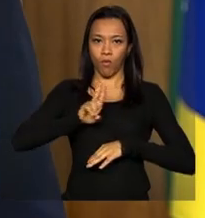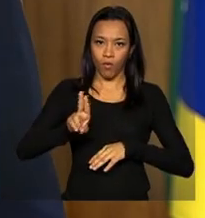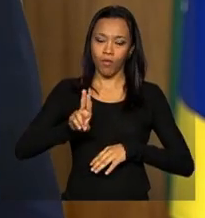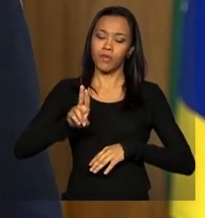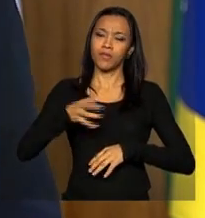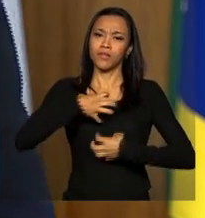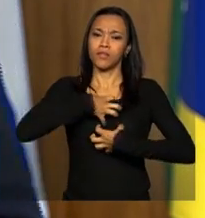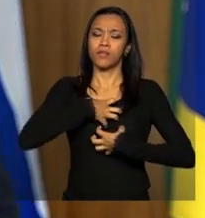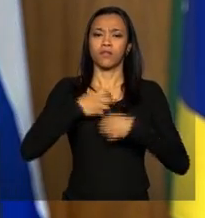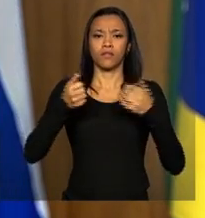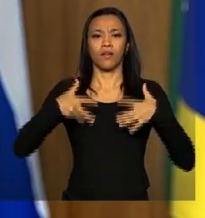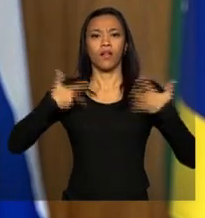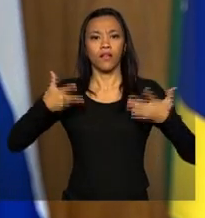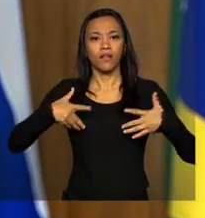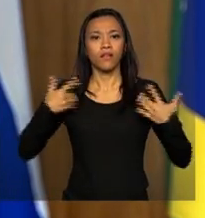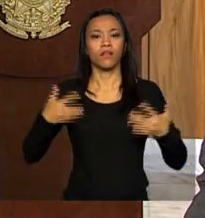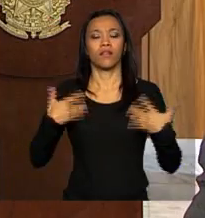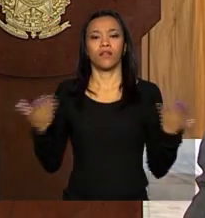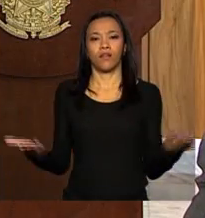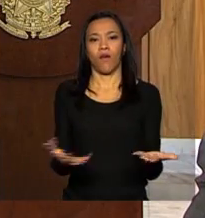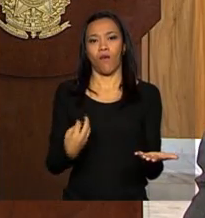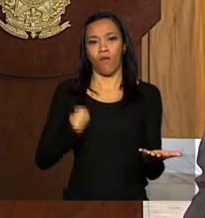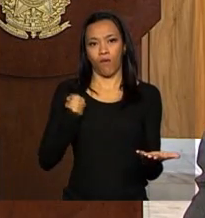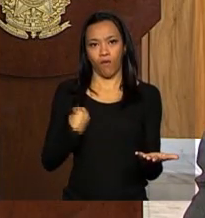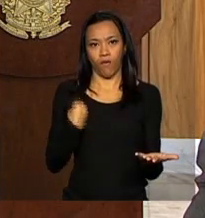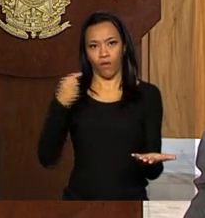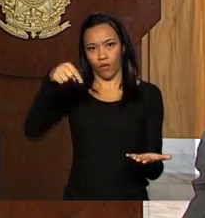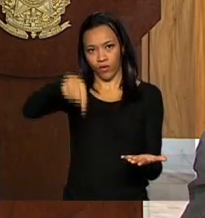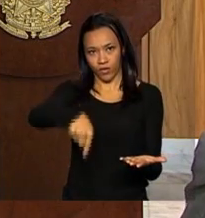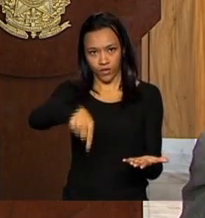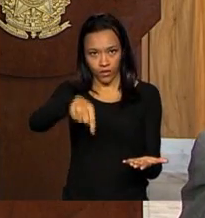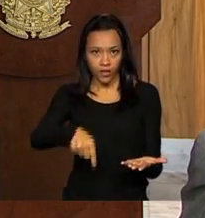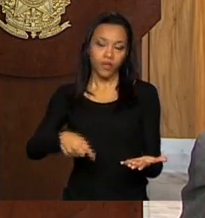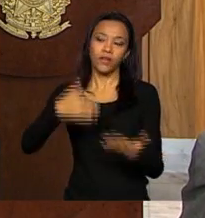estar aqui e o nosso agradecimento, senhora